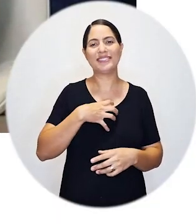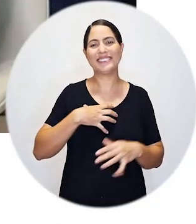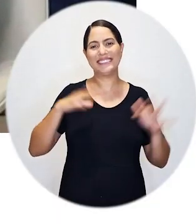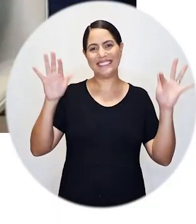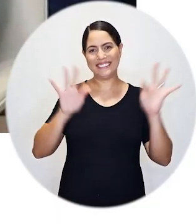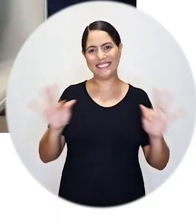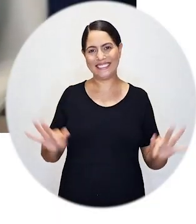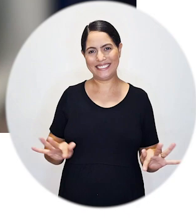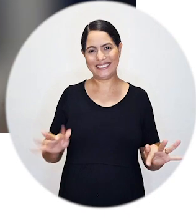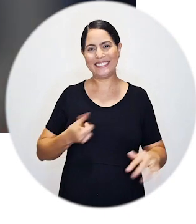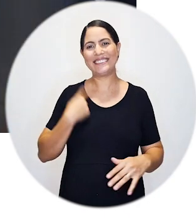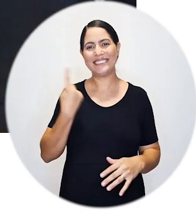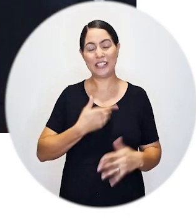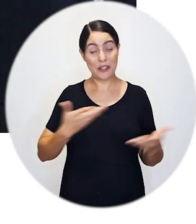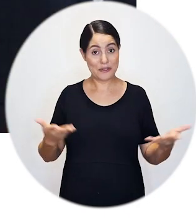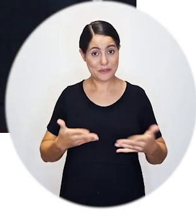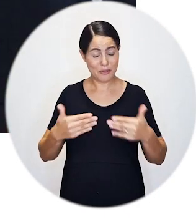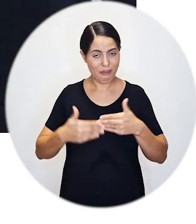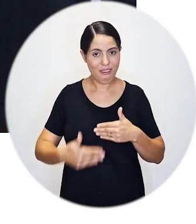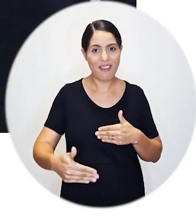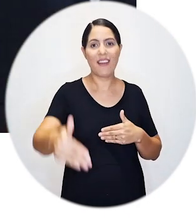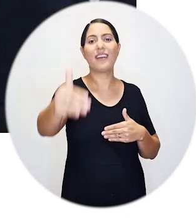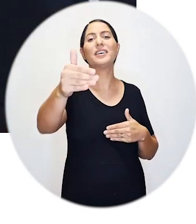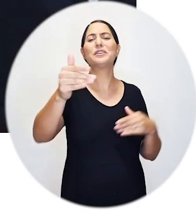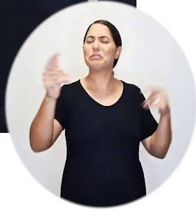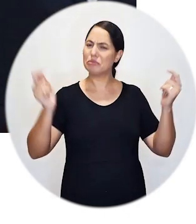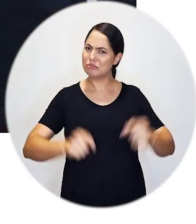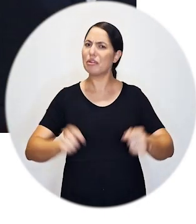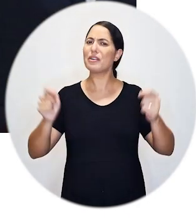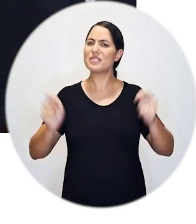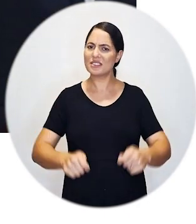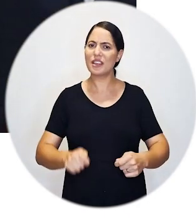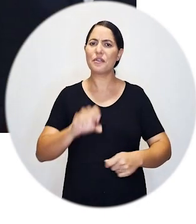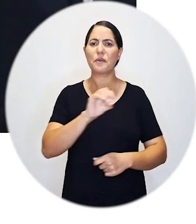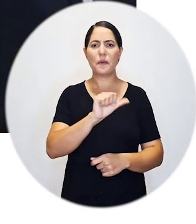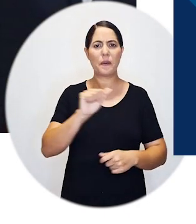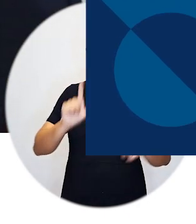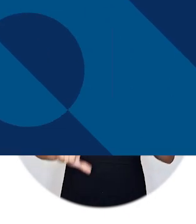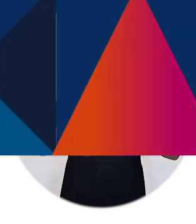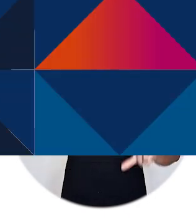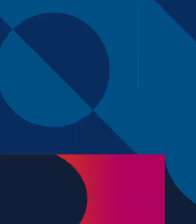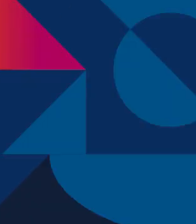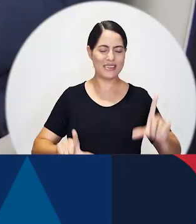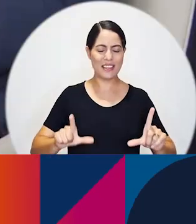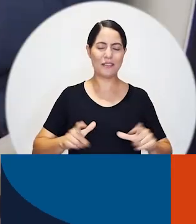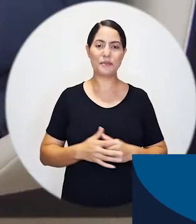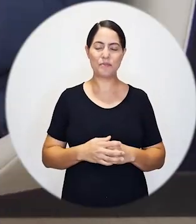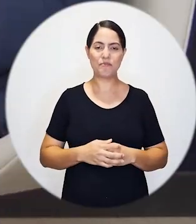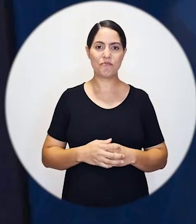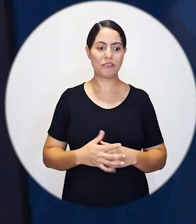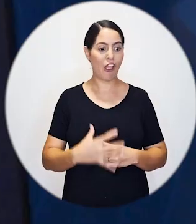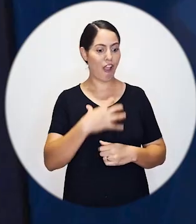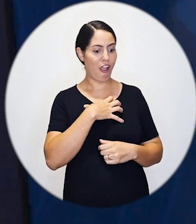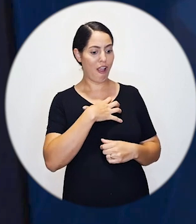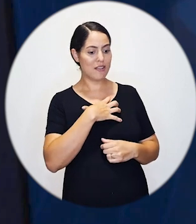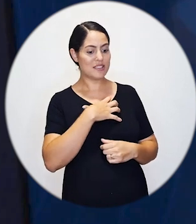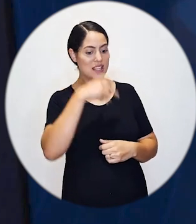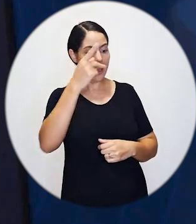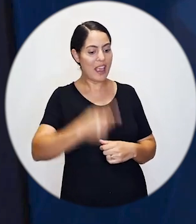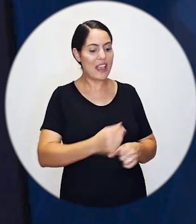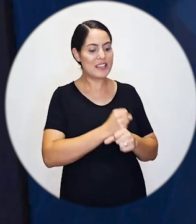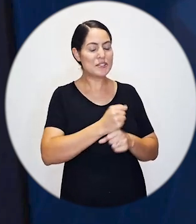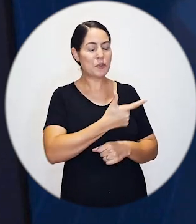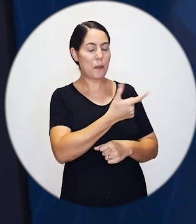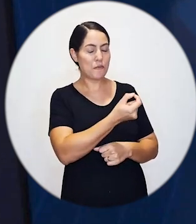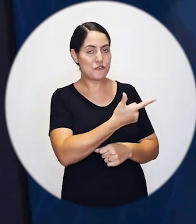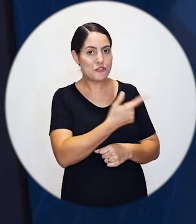todos de estarmos aqui e podermos dar início a essa jornada da OAB TV. Percebo que a OAB está a todo